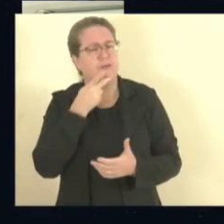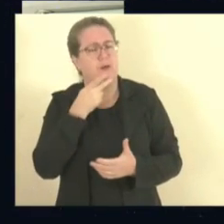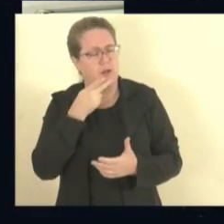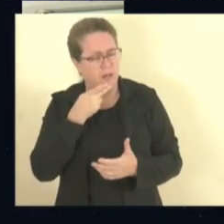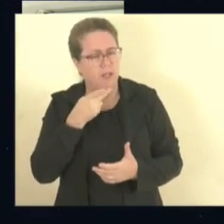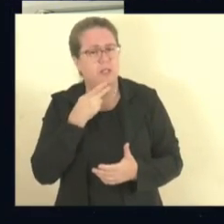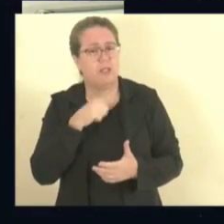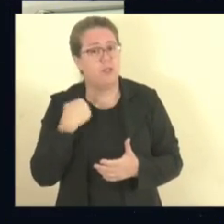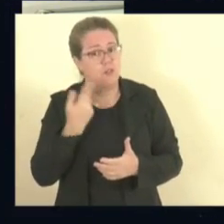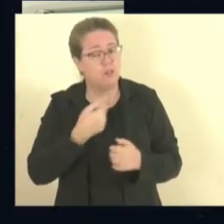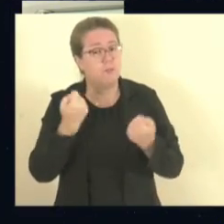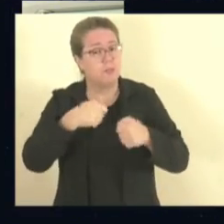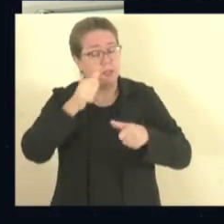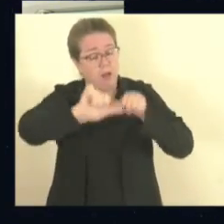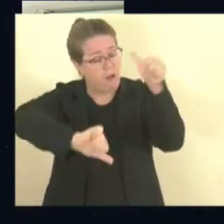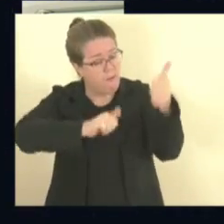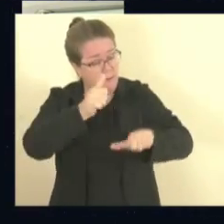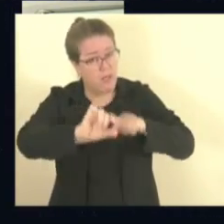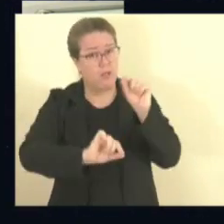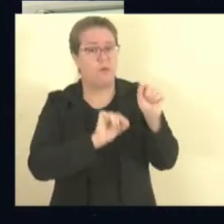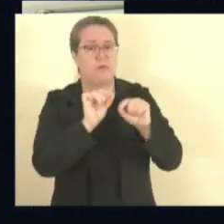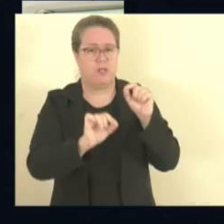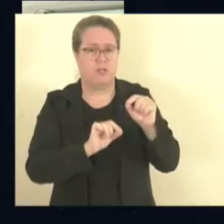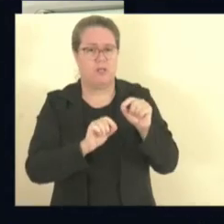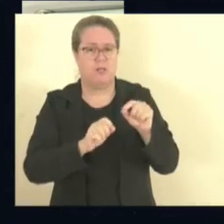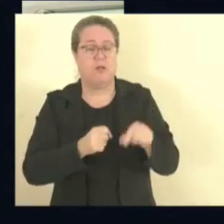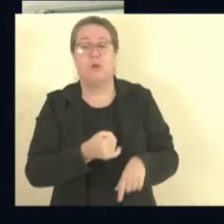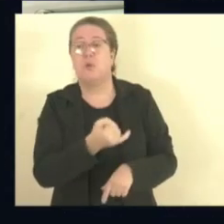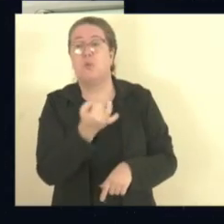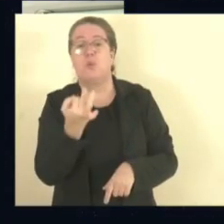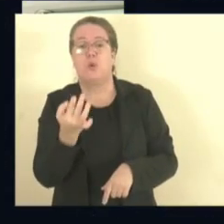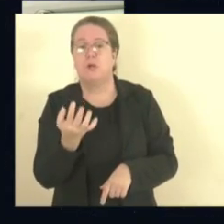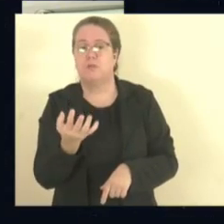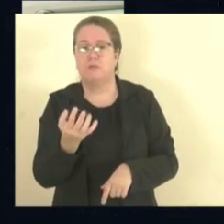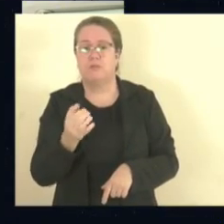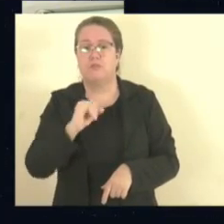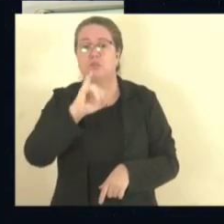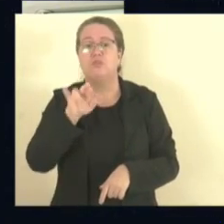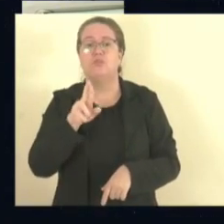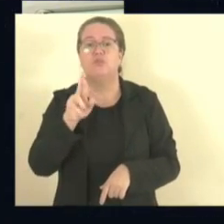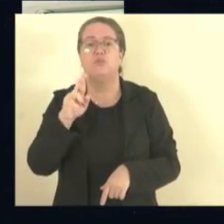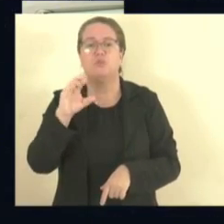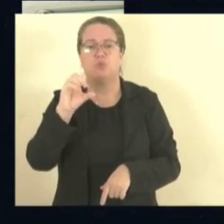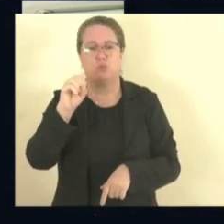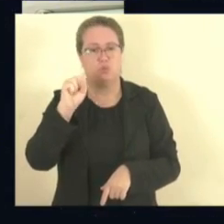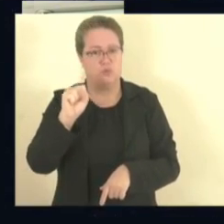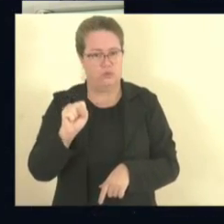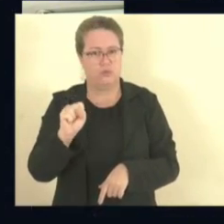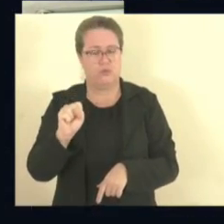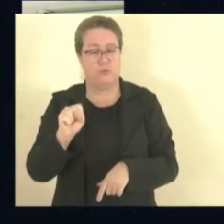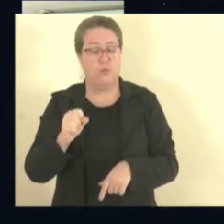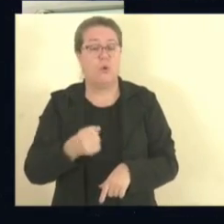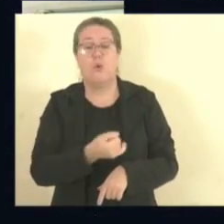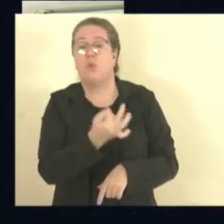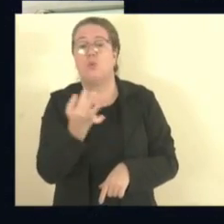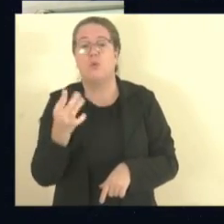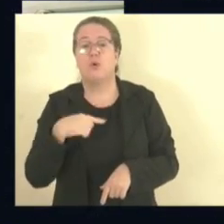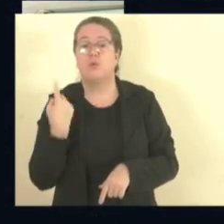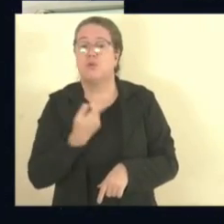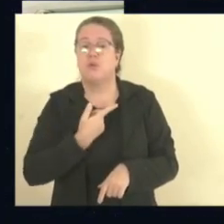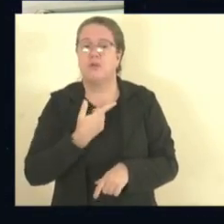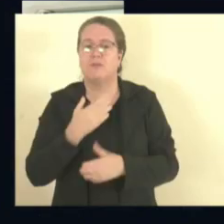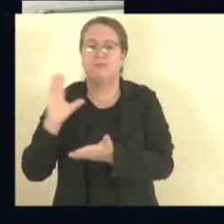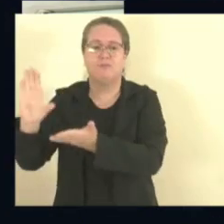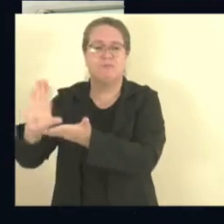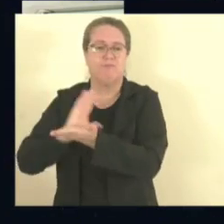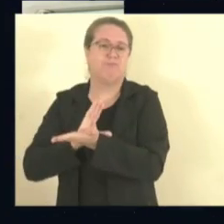que nós precisamos avaliar? Quanto que esse juro vai custar e quanto que nós estamos recebendo investimento que